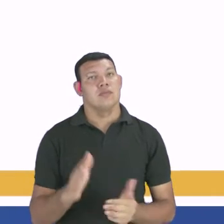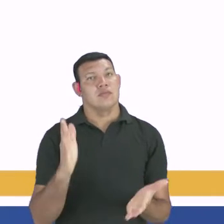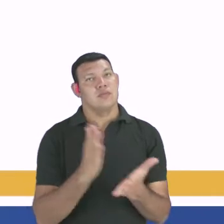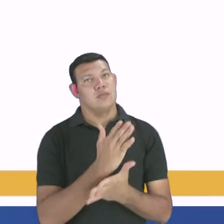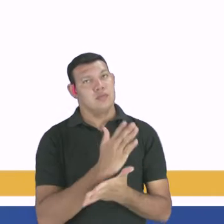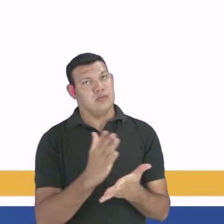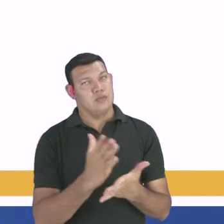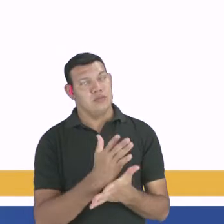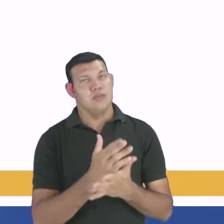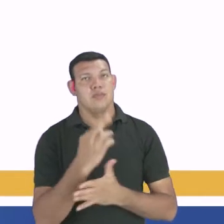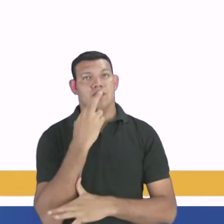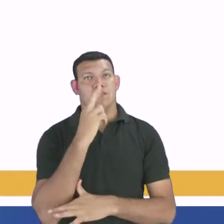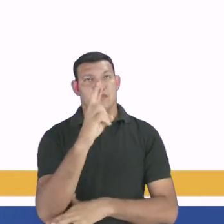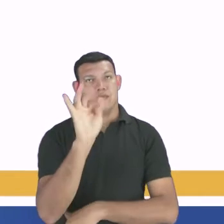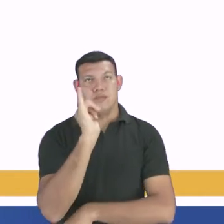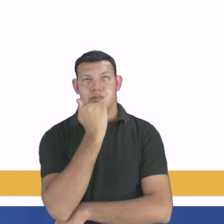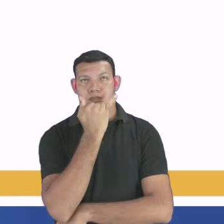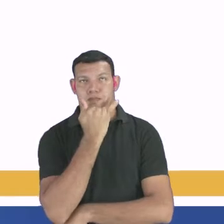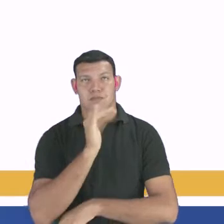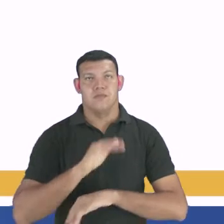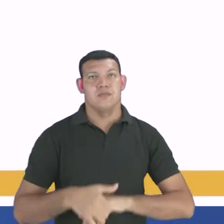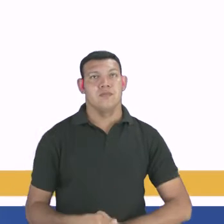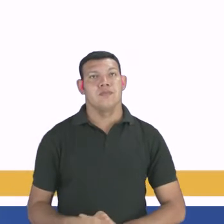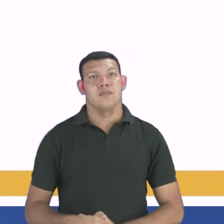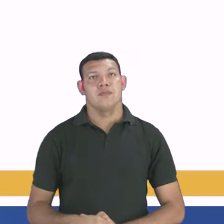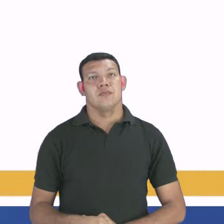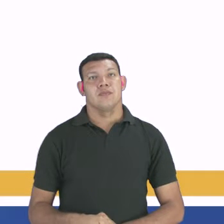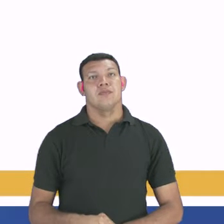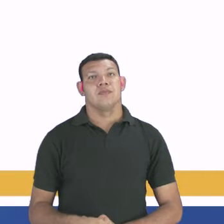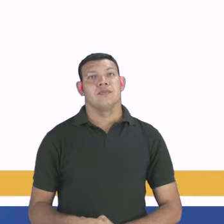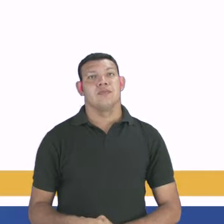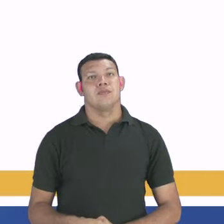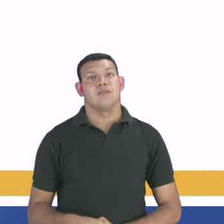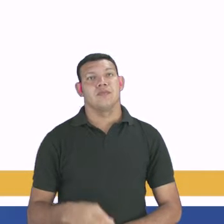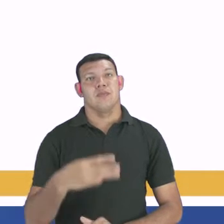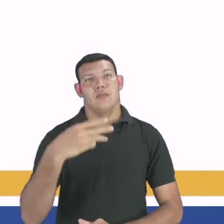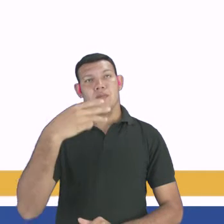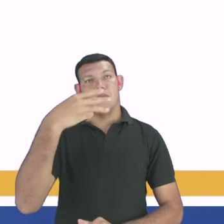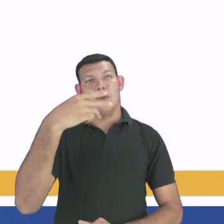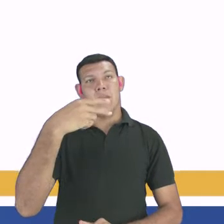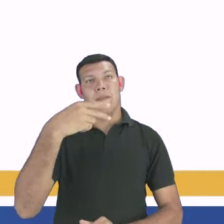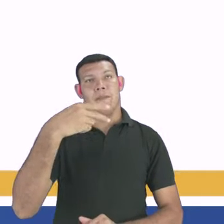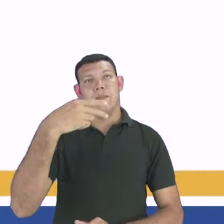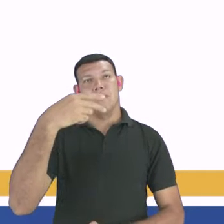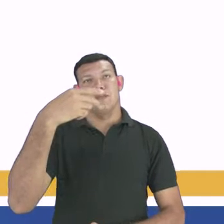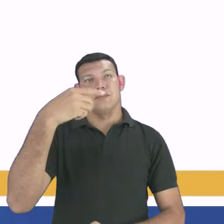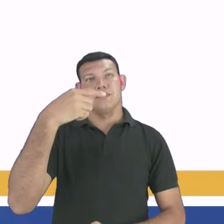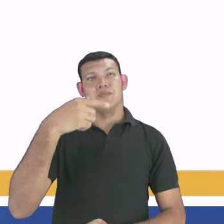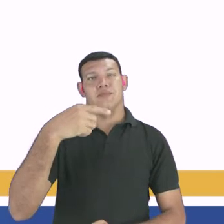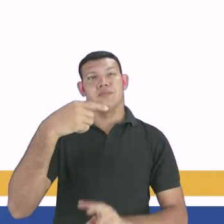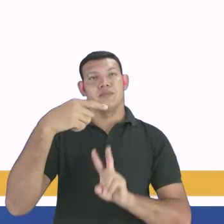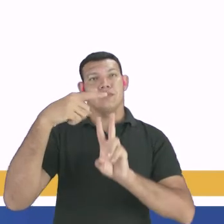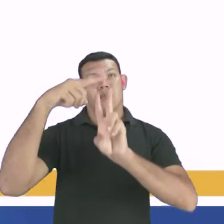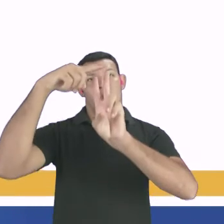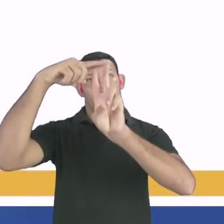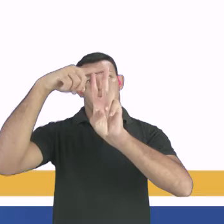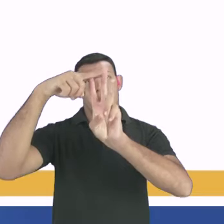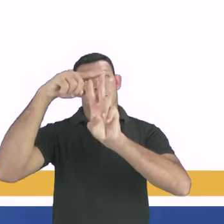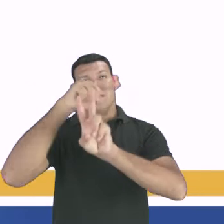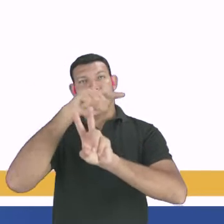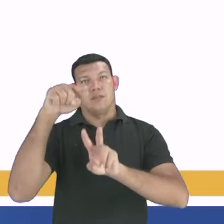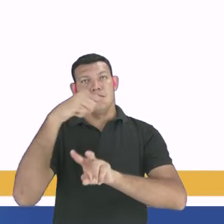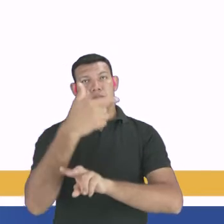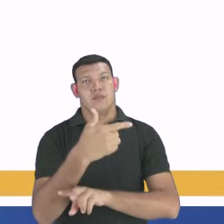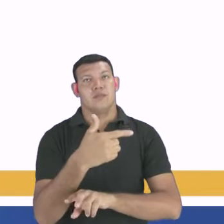raízes desculpa e os números pi sobre 2 IP não o são tudo bem